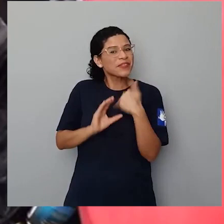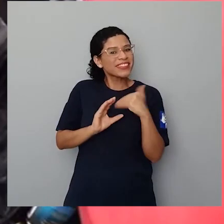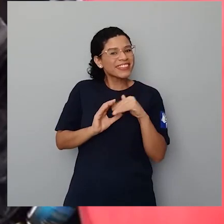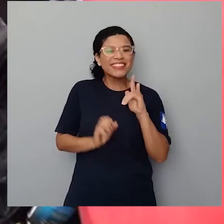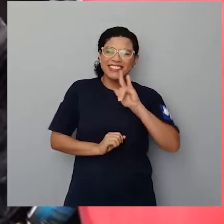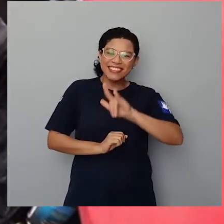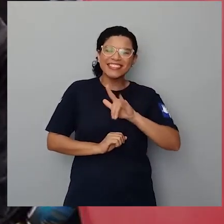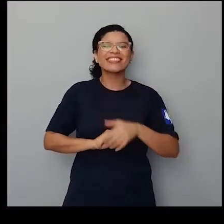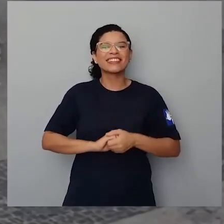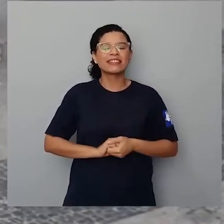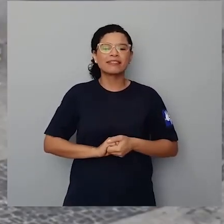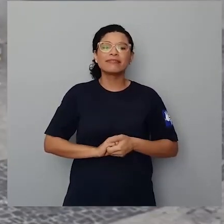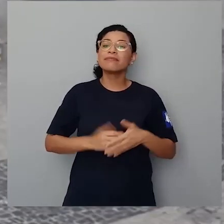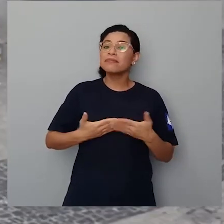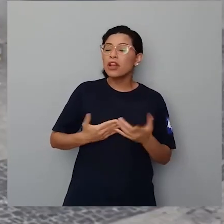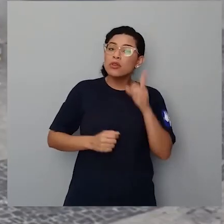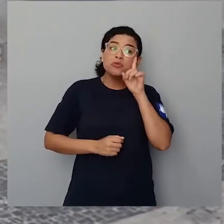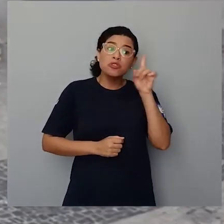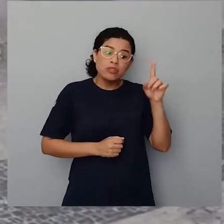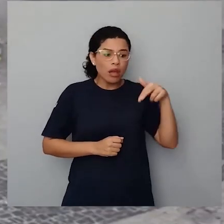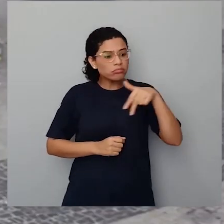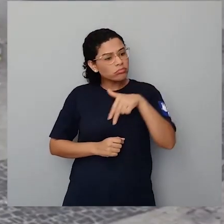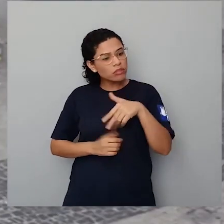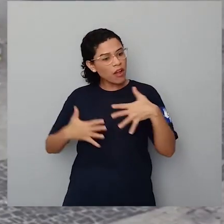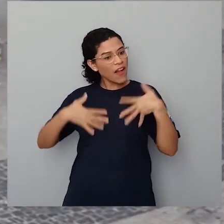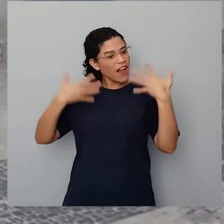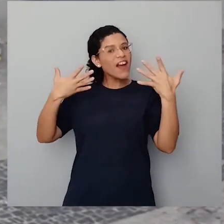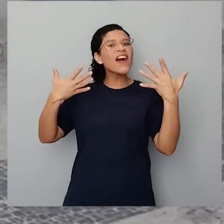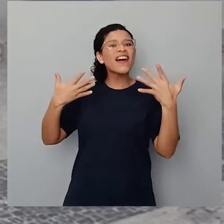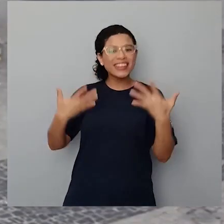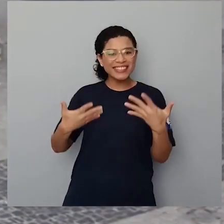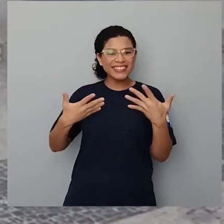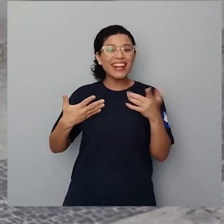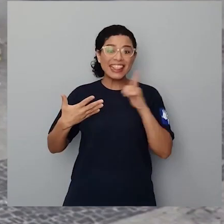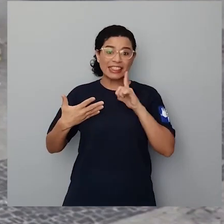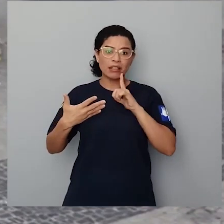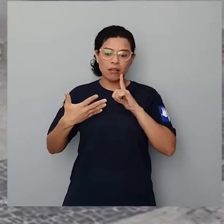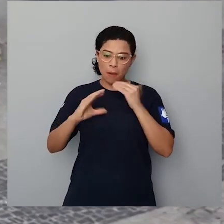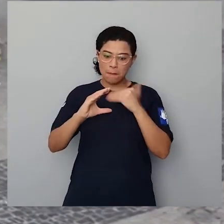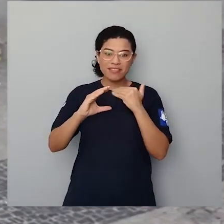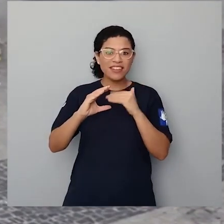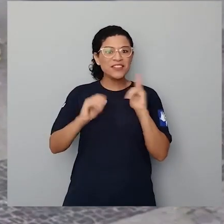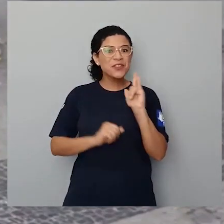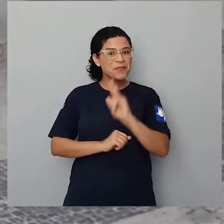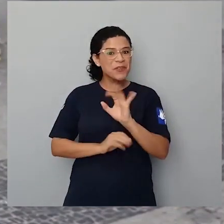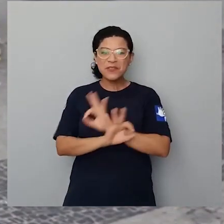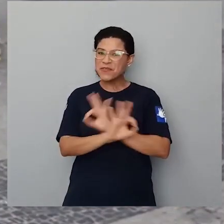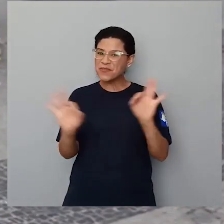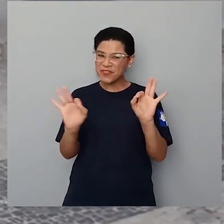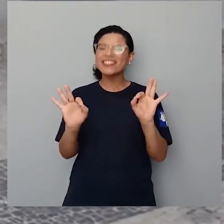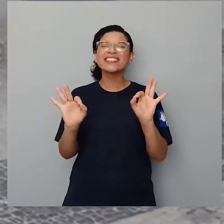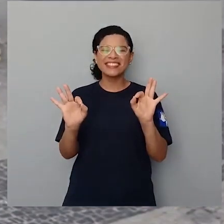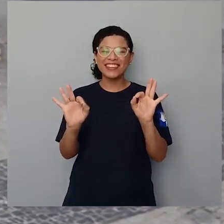mensagem de amor. Assim, no meio do dia, do nada, de surpresa, receber uma mensagem de amor e escrever